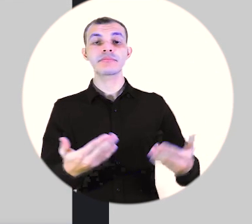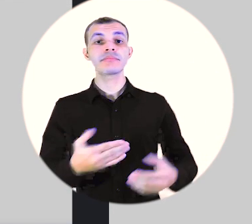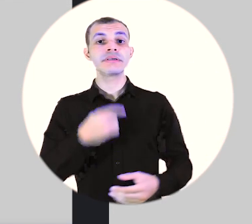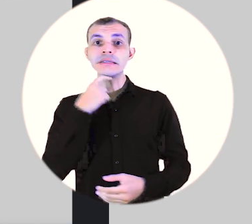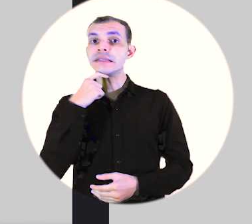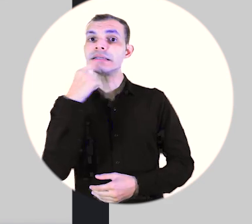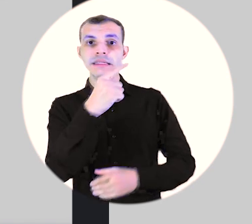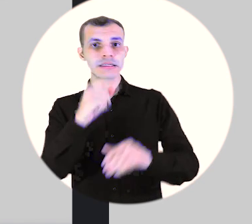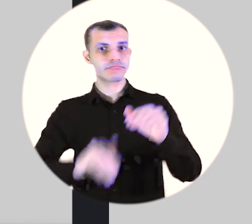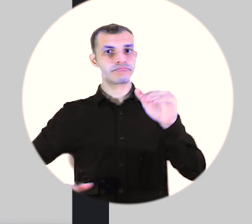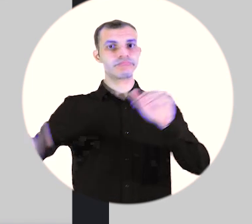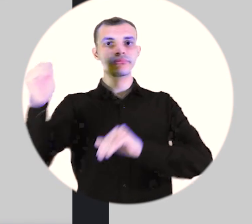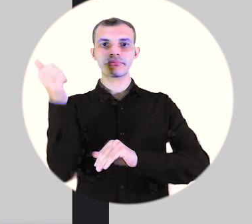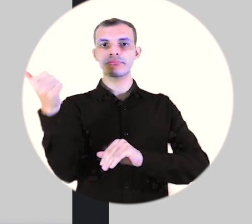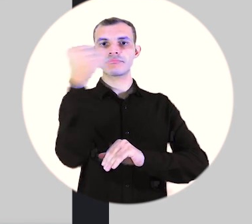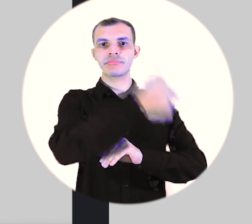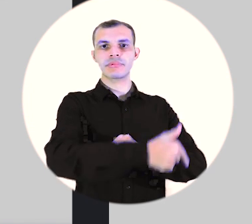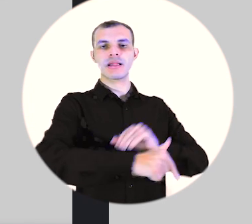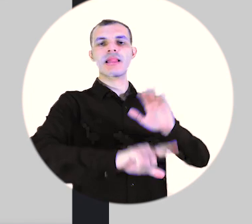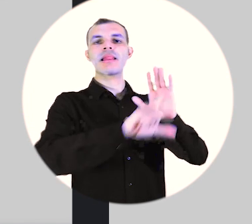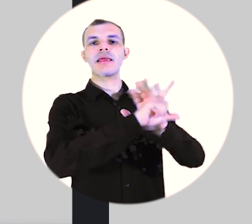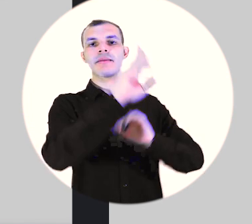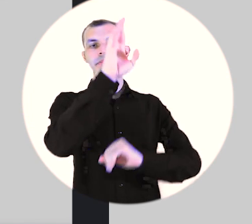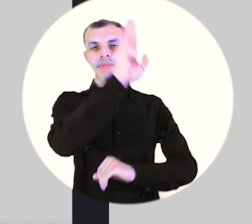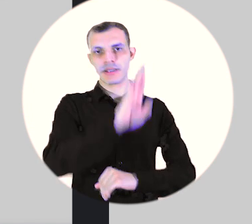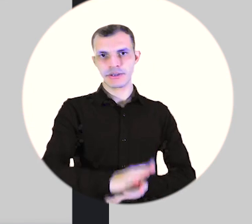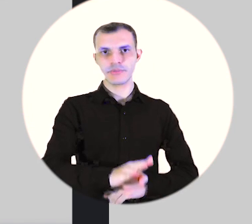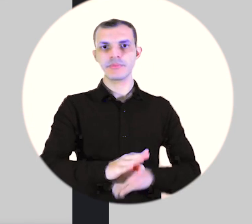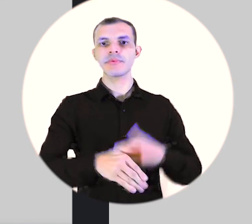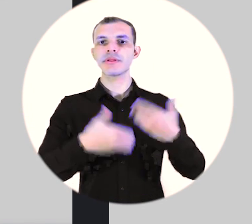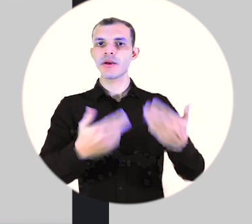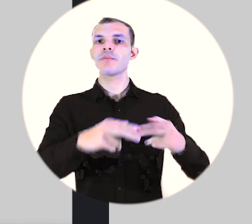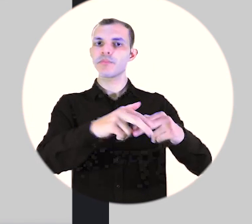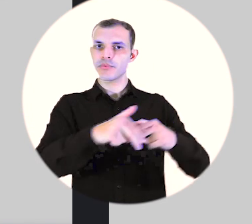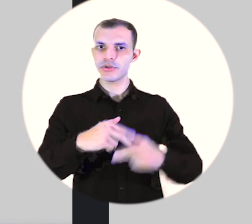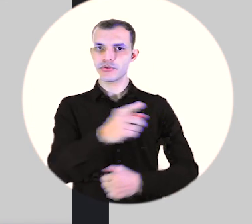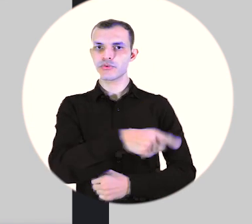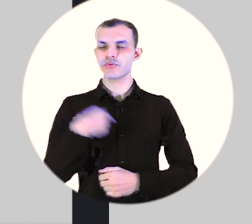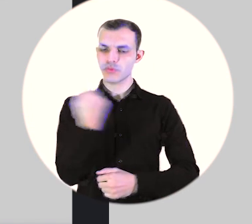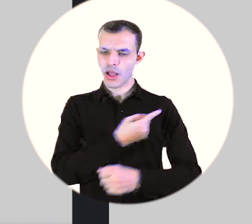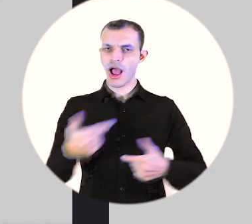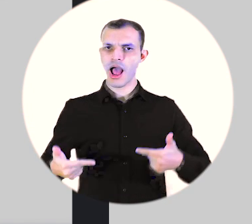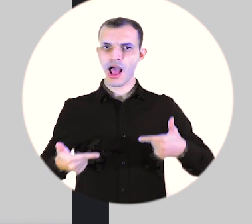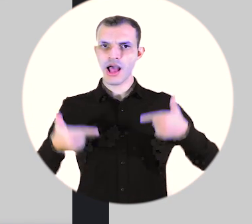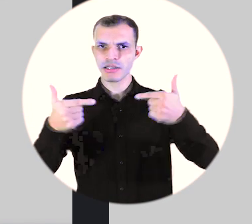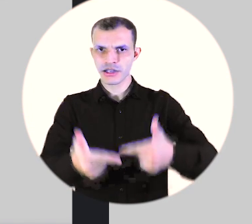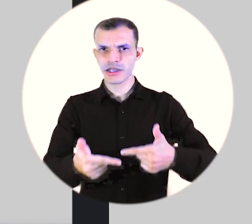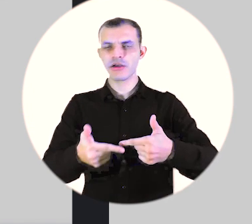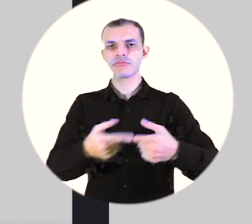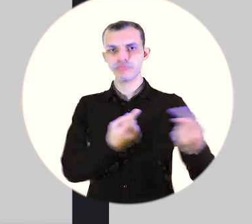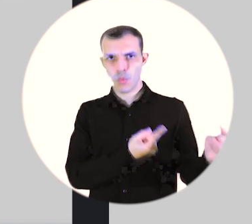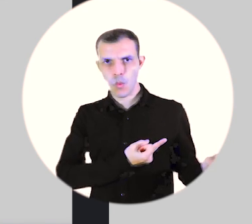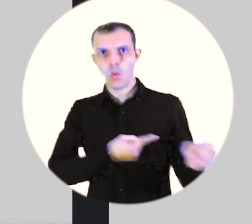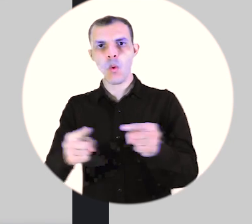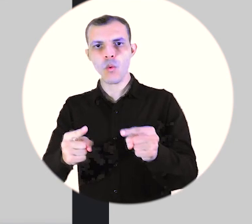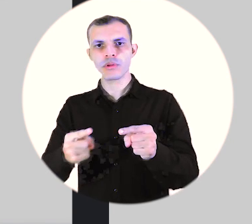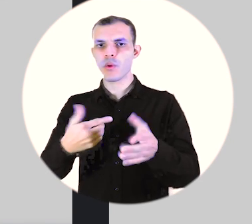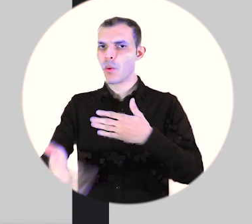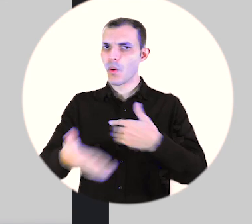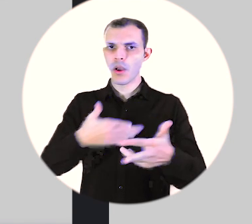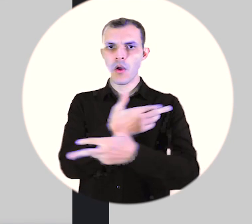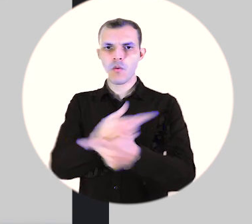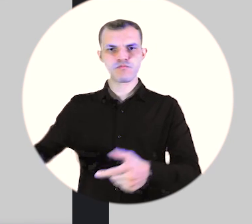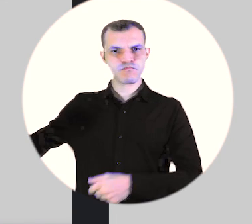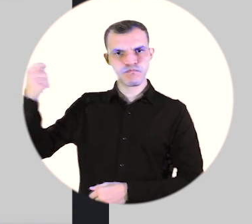defendemos a independência e a autonomia do Judiciário para proferir as decisões e adotar as medidas necessárias para coibir qualquer excesso.